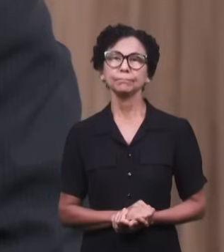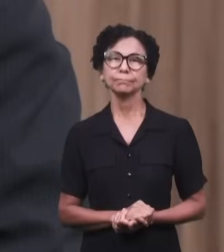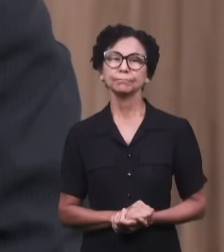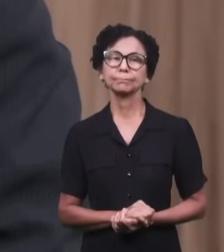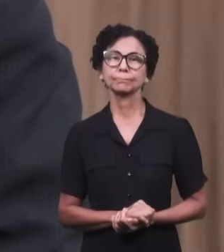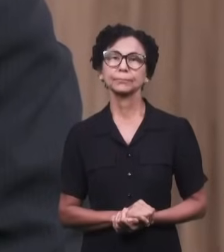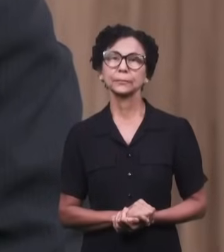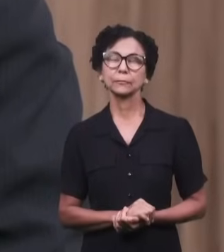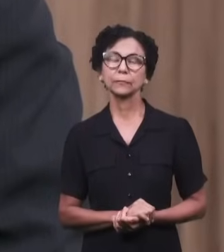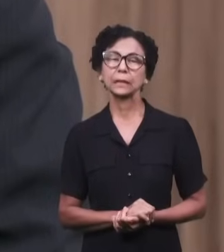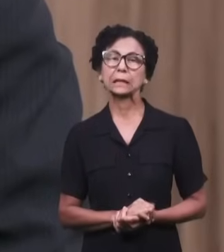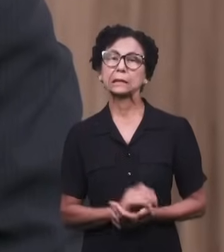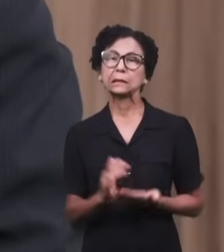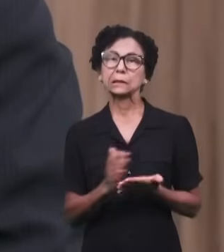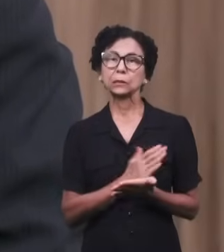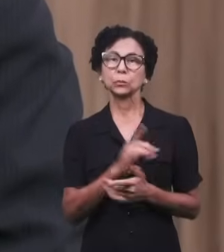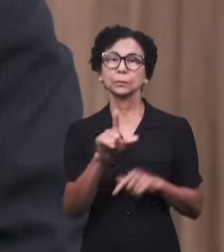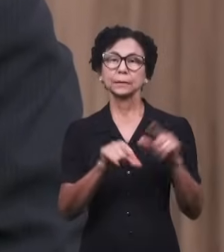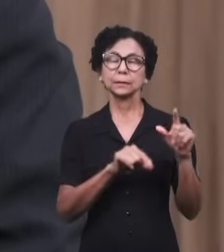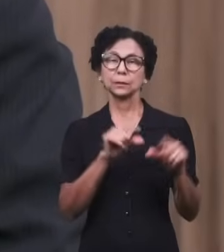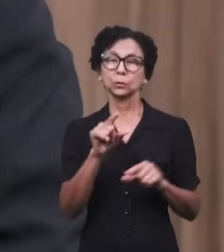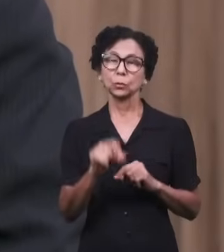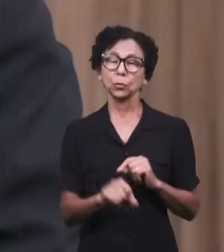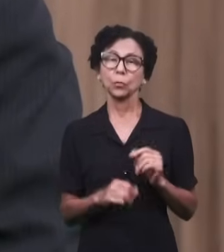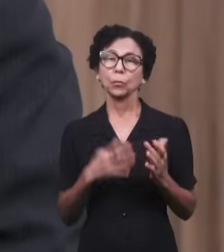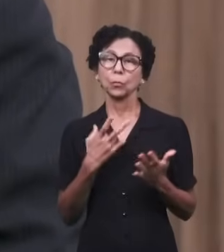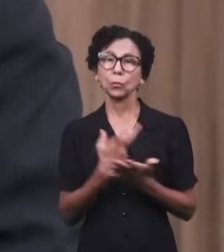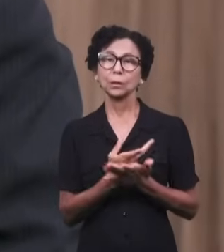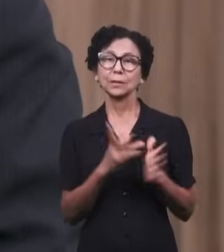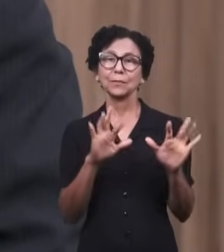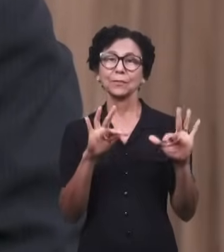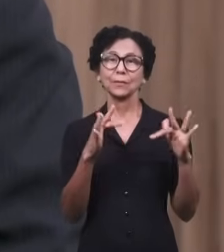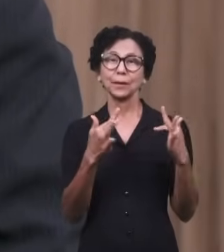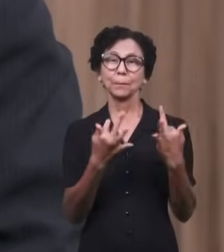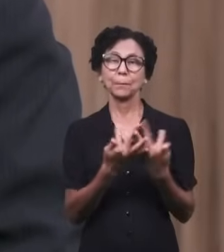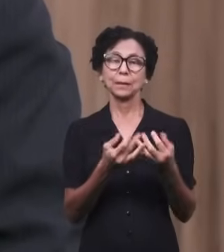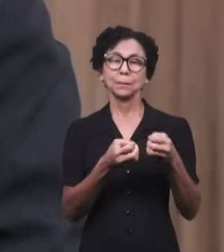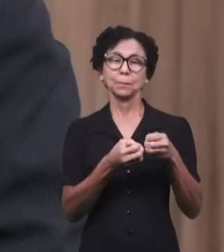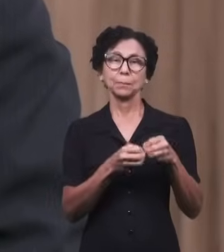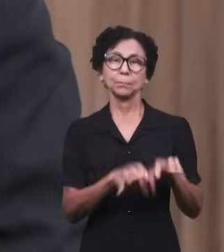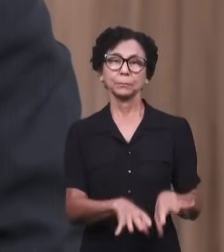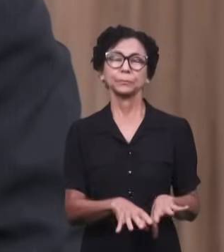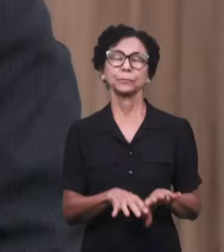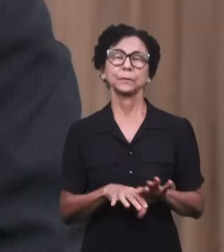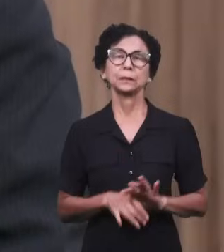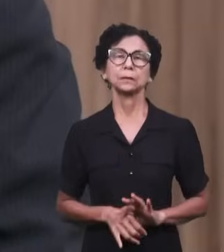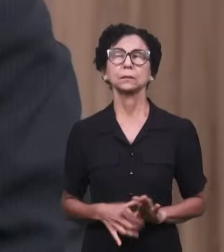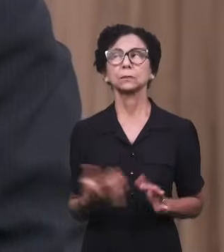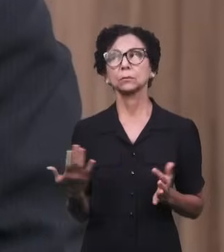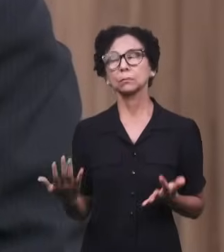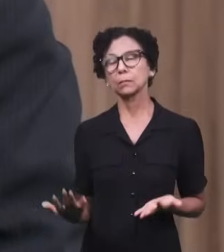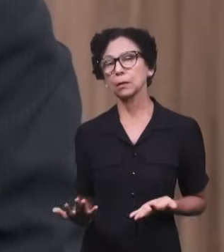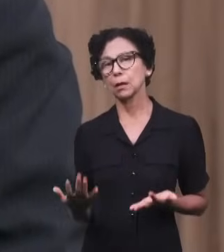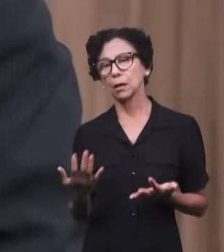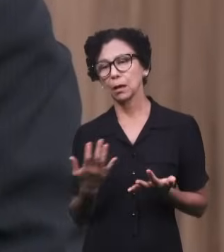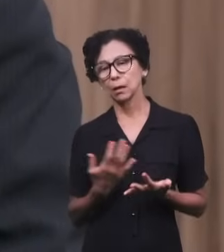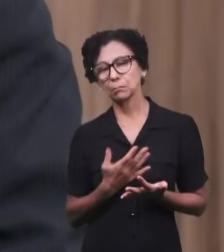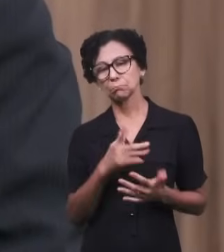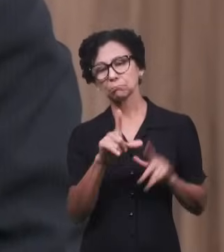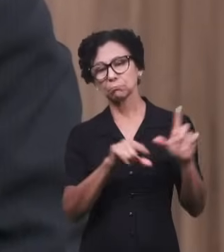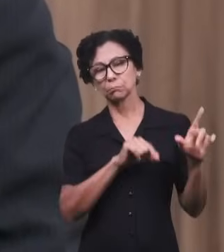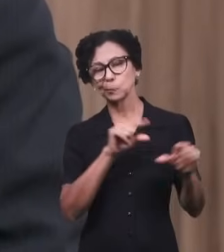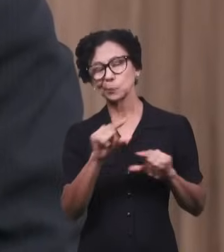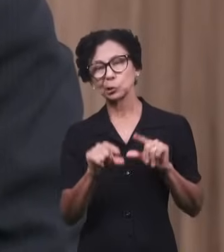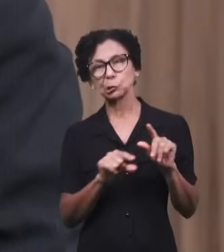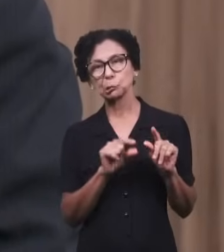trouxeram prejuízos para sua casa, para sua família, porque foram